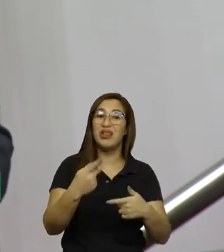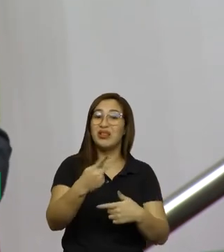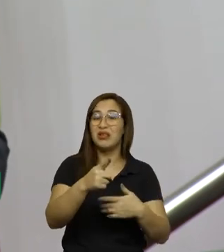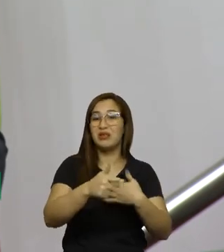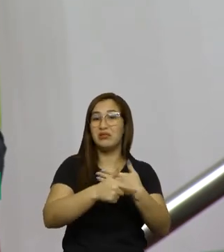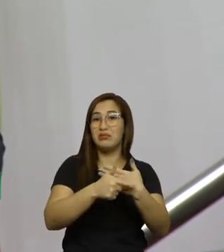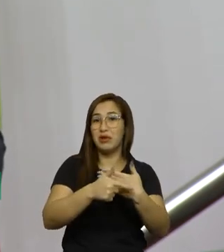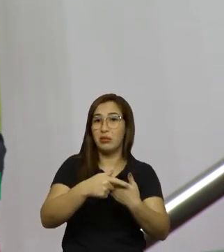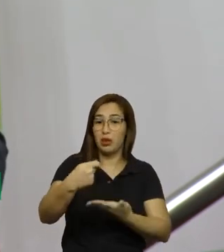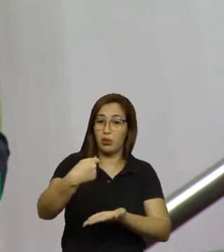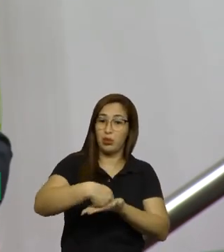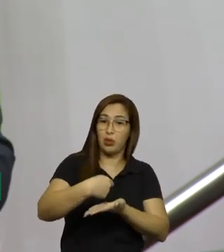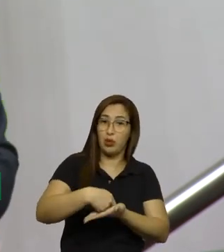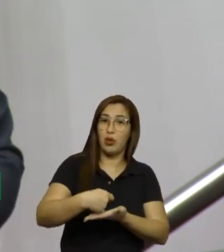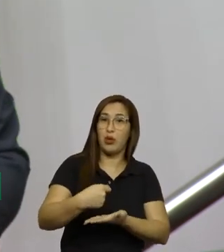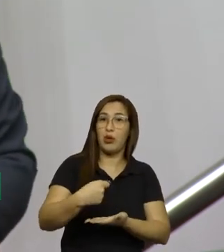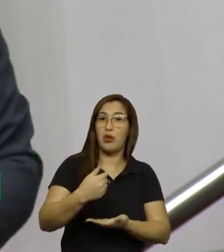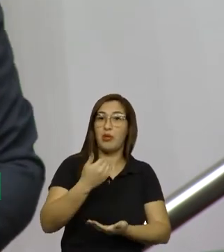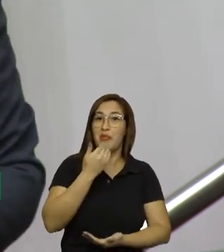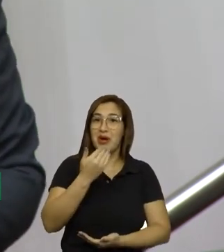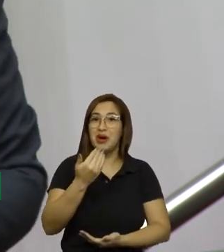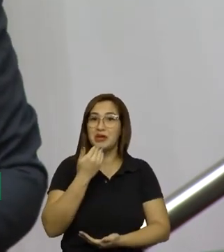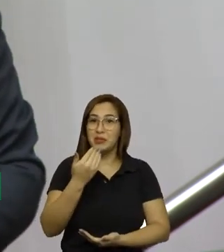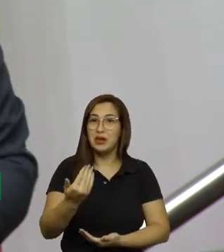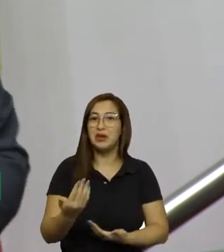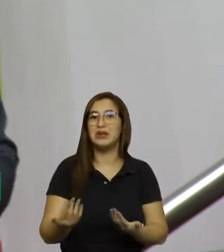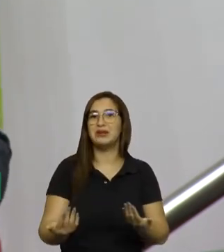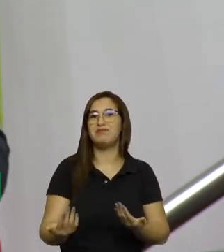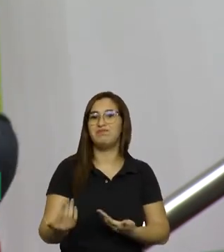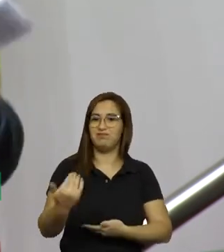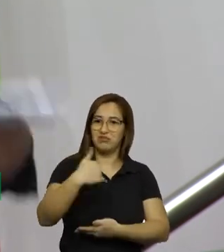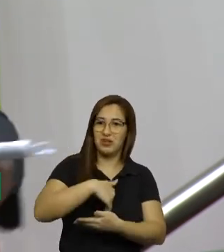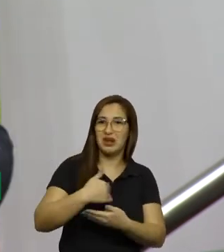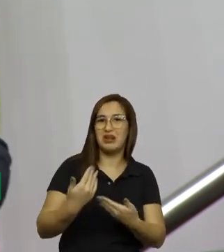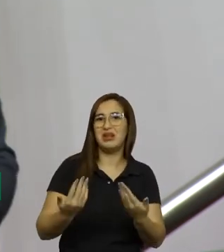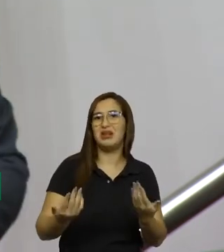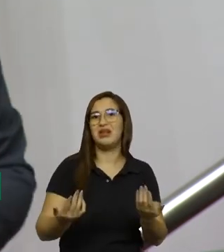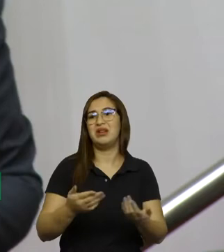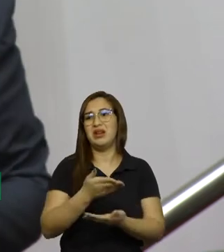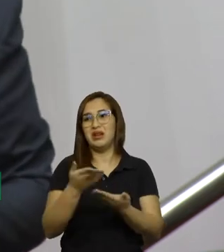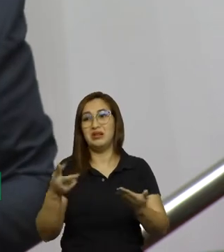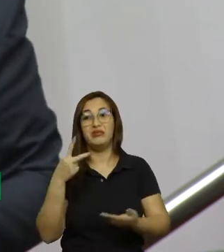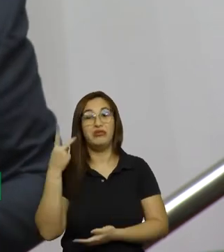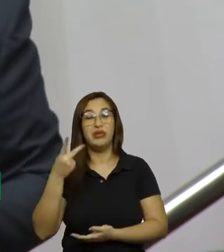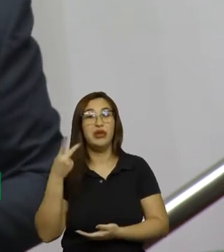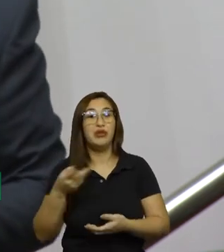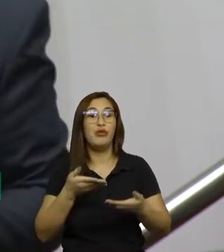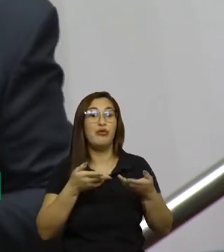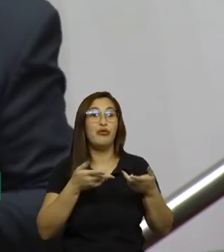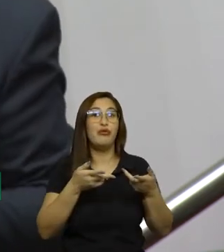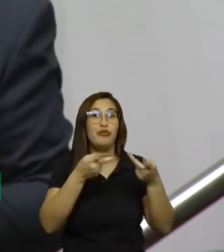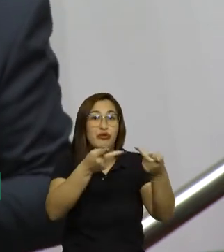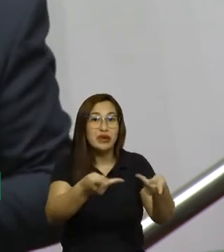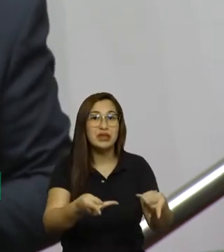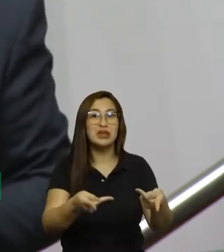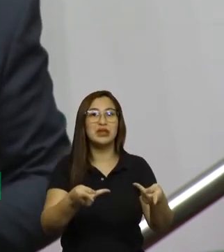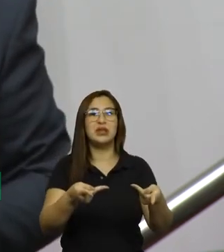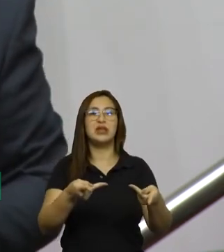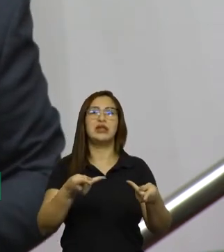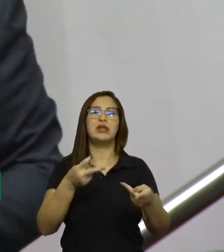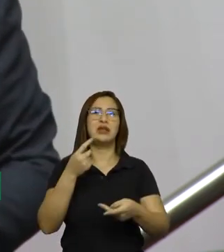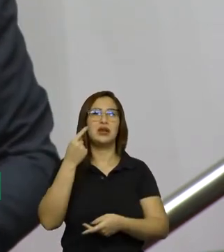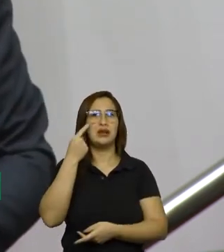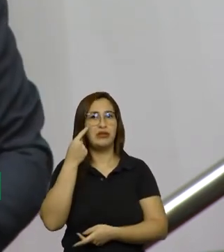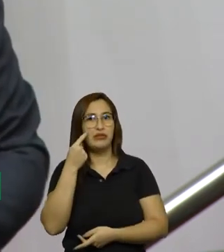nos cobrar, que são os prefeitos, que estão lá dando, os vereadores, enfim, que estão lá dando a cara a tapa nos seus municípios, nas suas comunidades, e com os